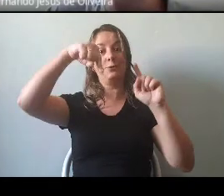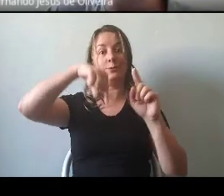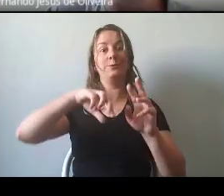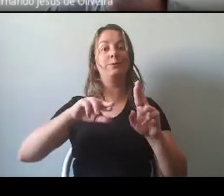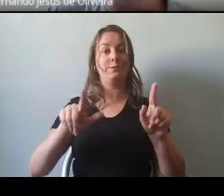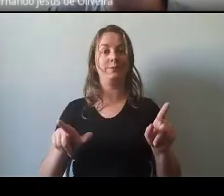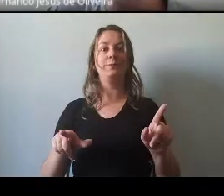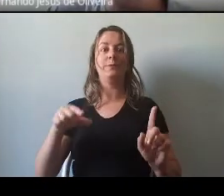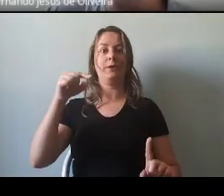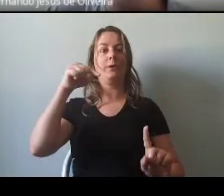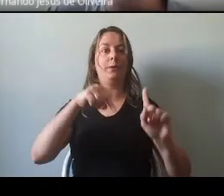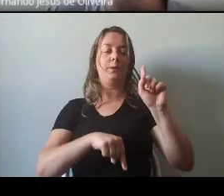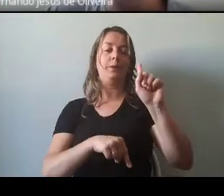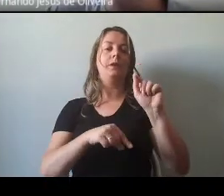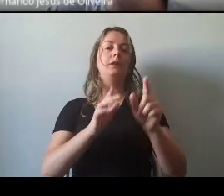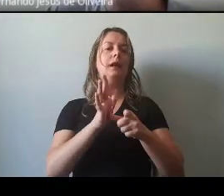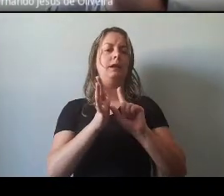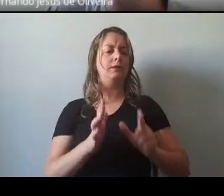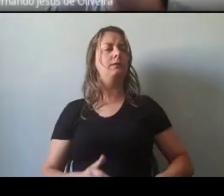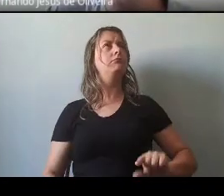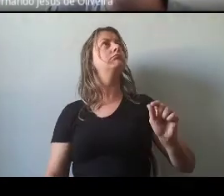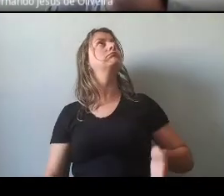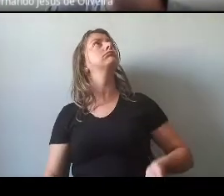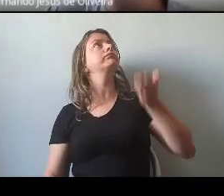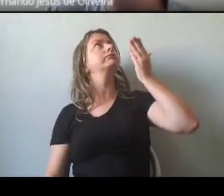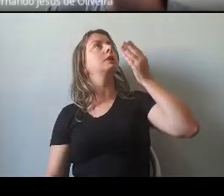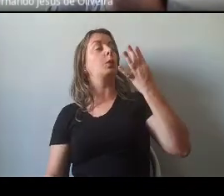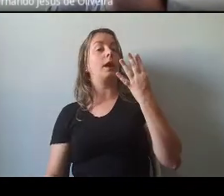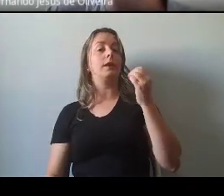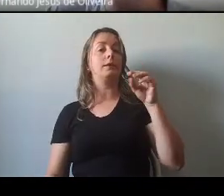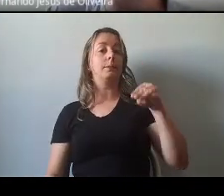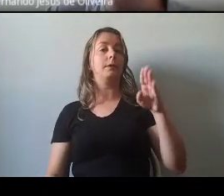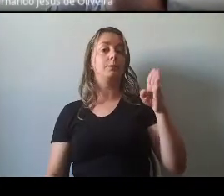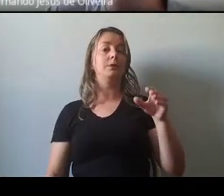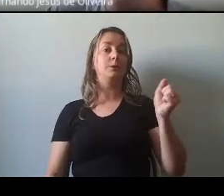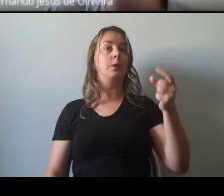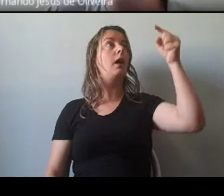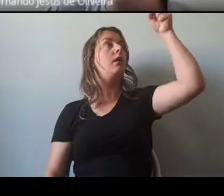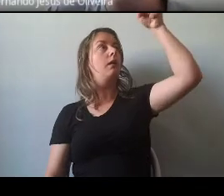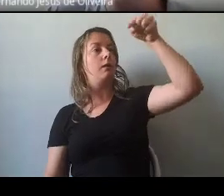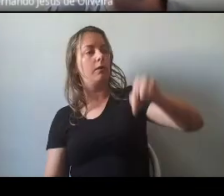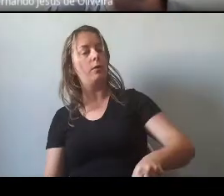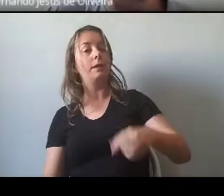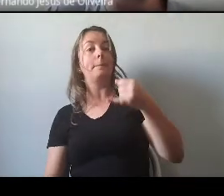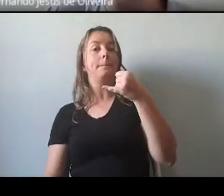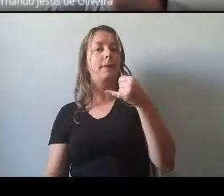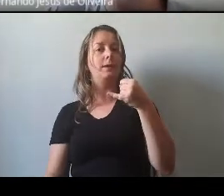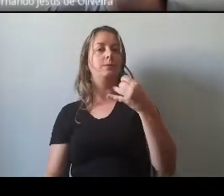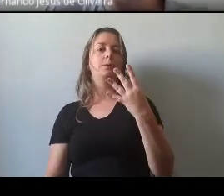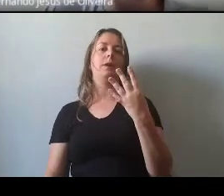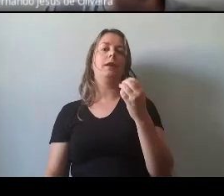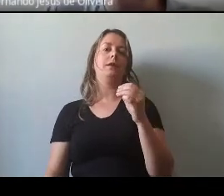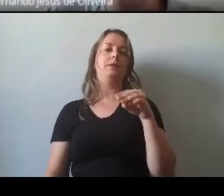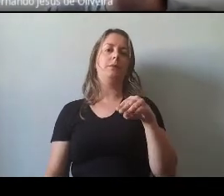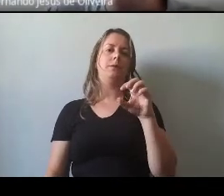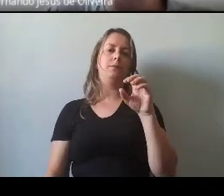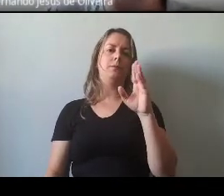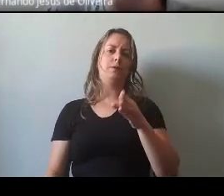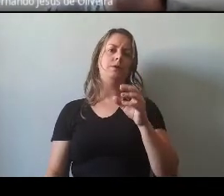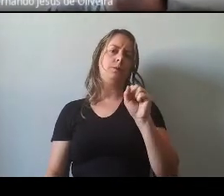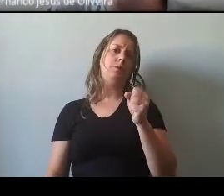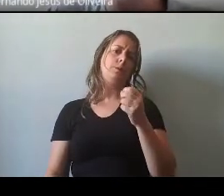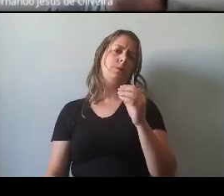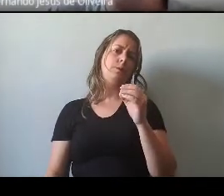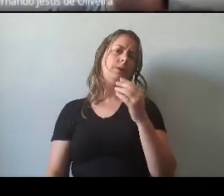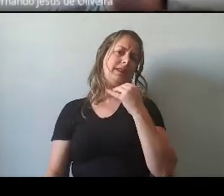baixo. Então, se ele saiu com 40 metros por segundo, ele vai voltar com menos 40. Beleza? E eu vou fazer um exemplo